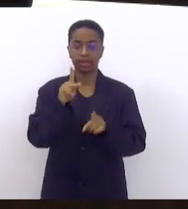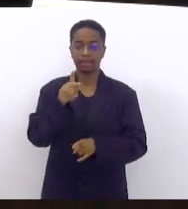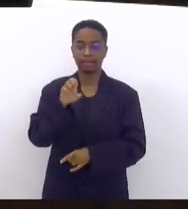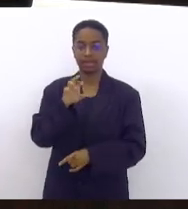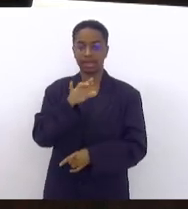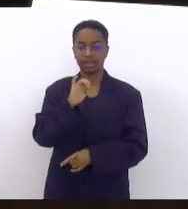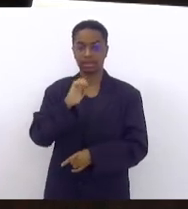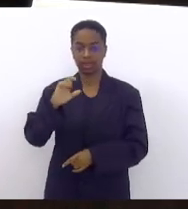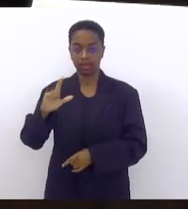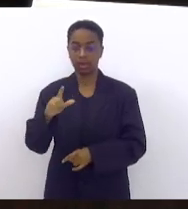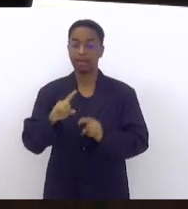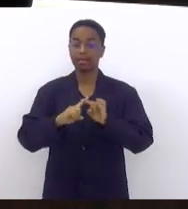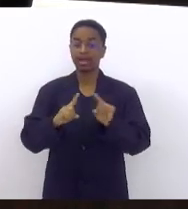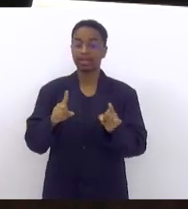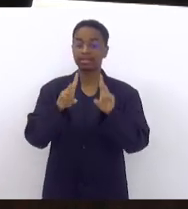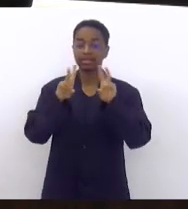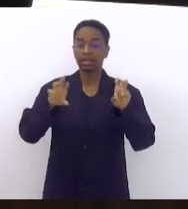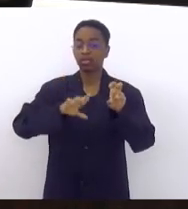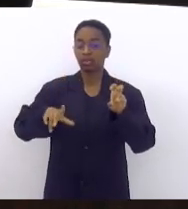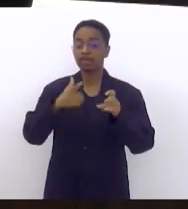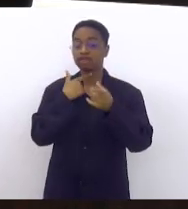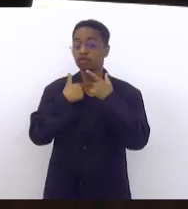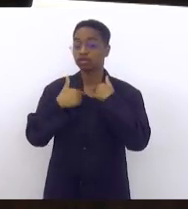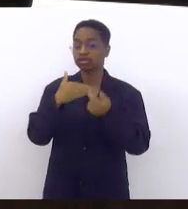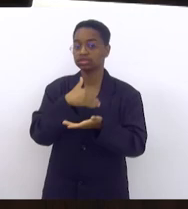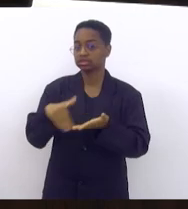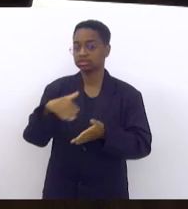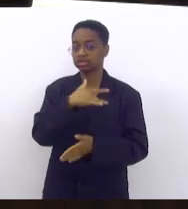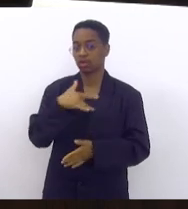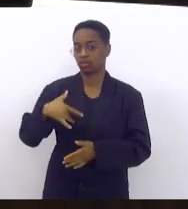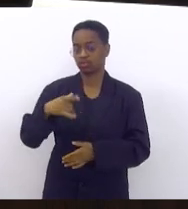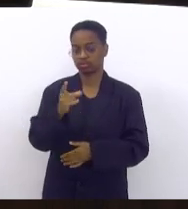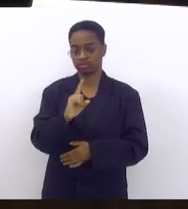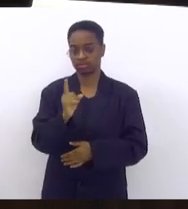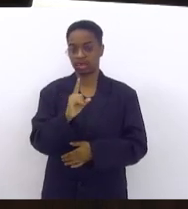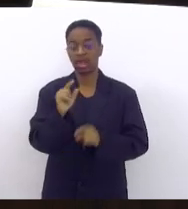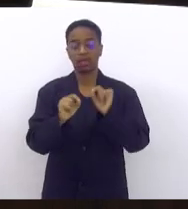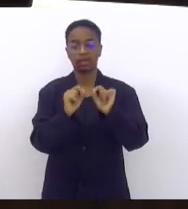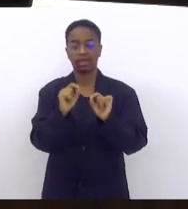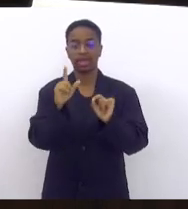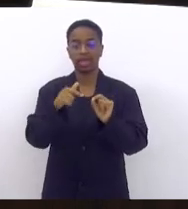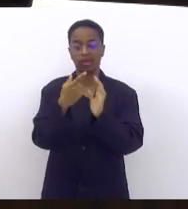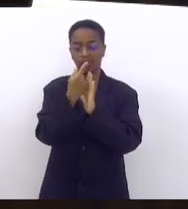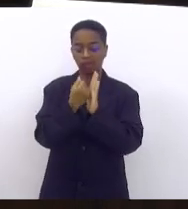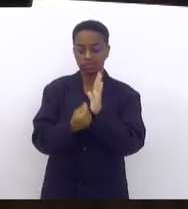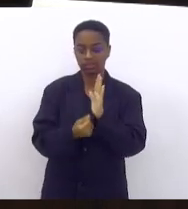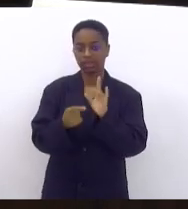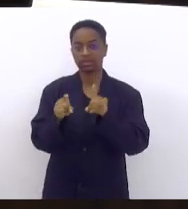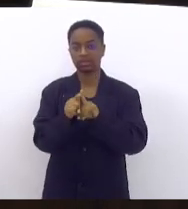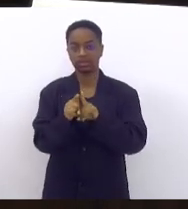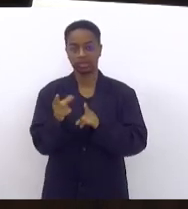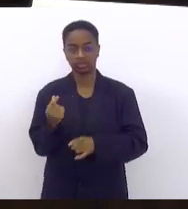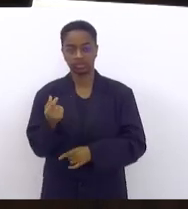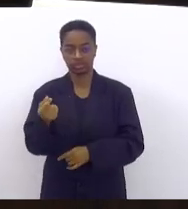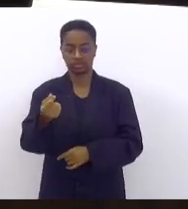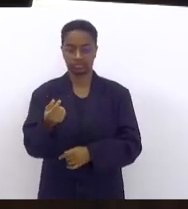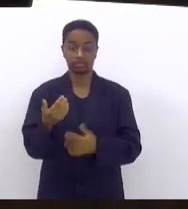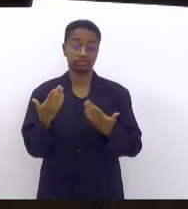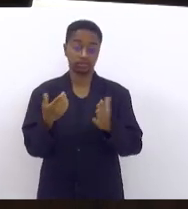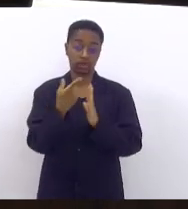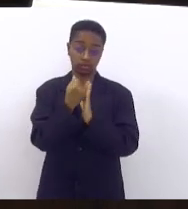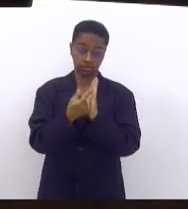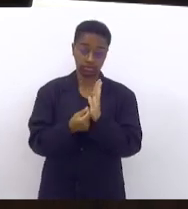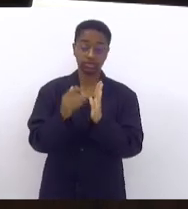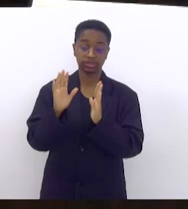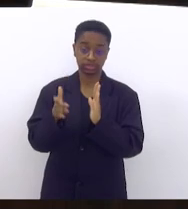questão não é o desejo da Secretaria de Saúde, a questão é a questão orçamentária financeira. Então, orçamentária foi